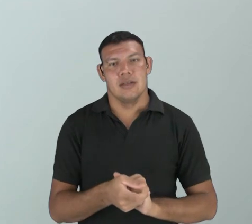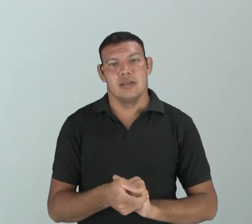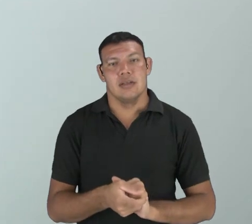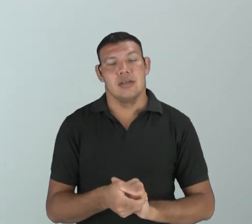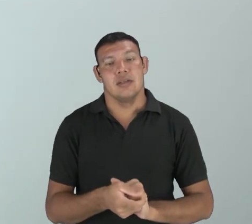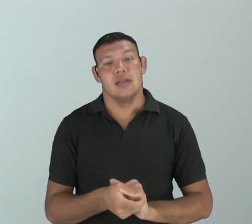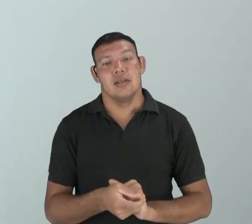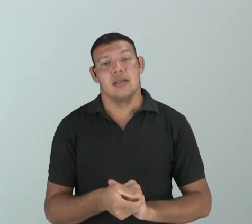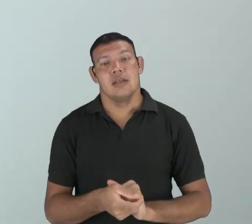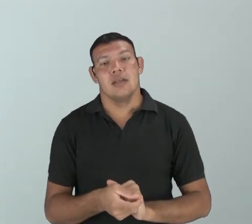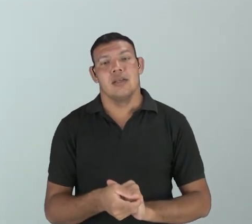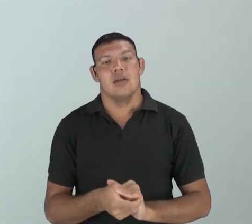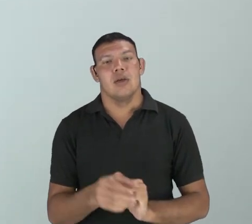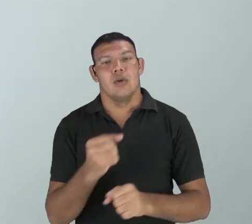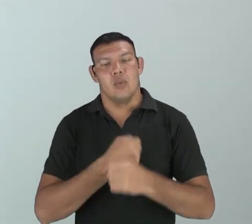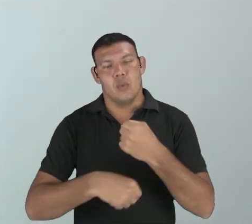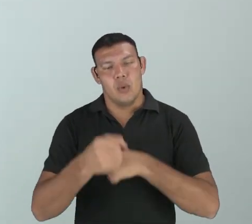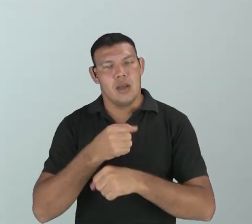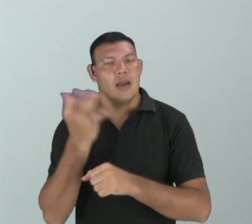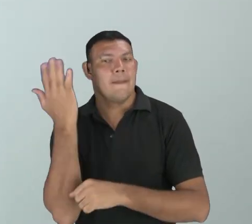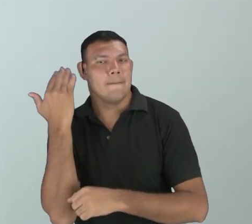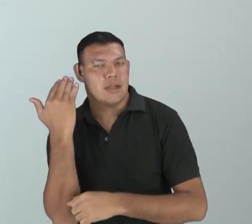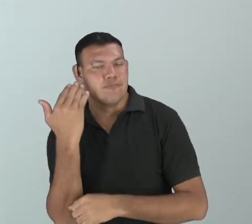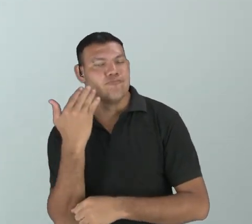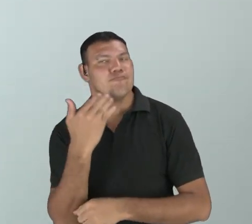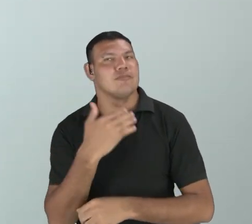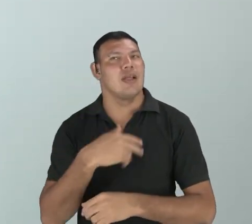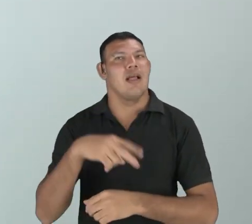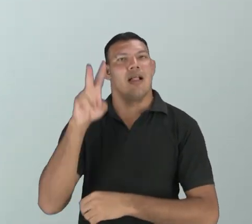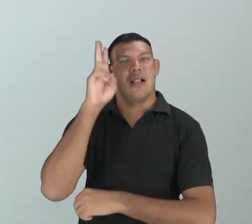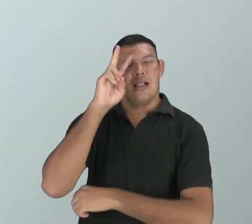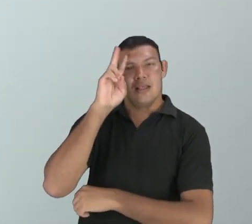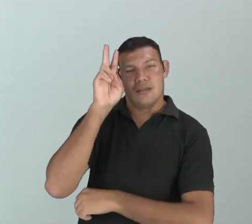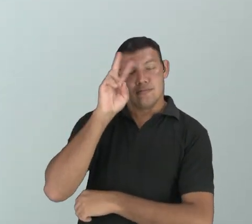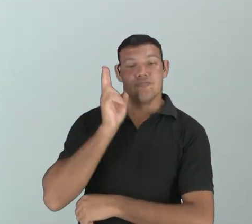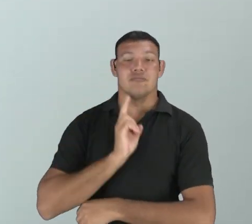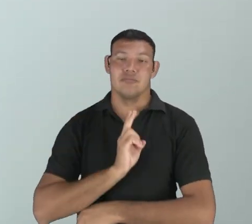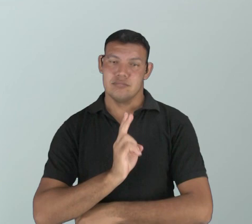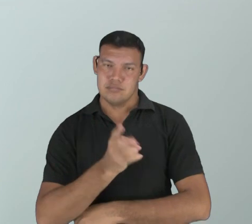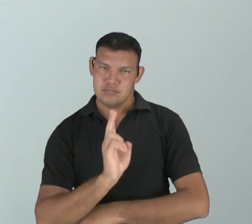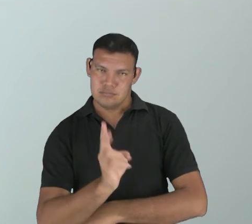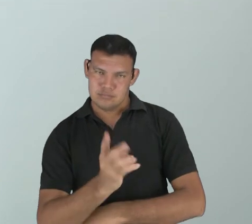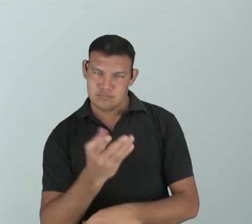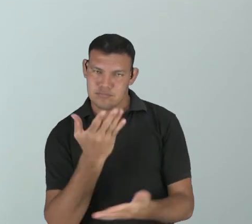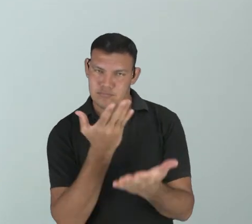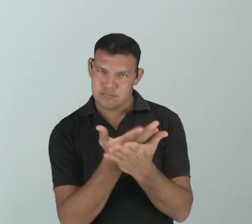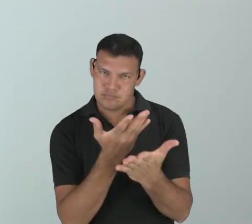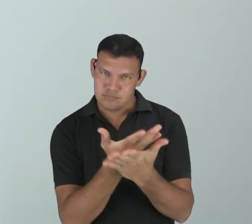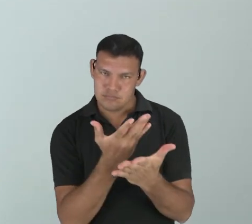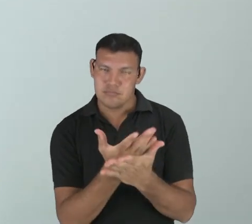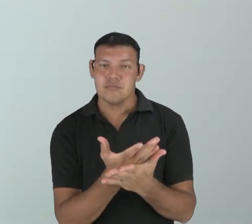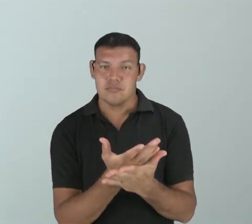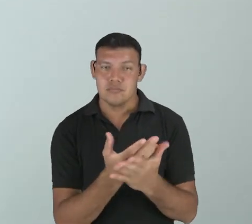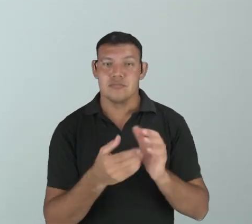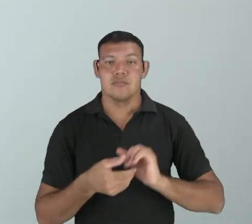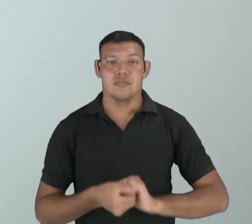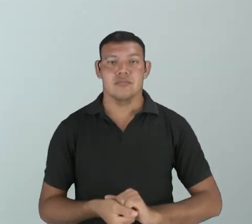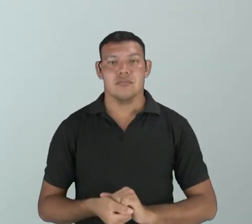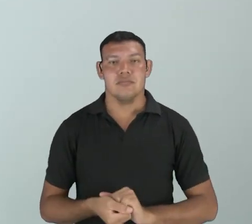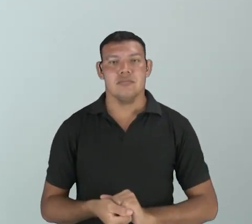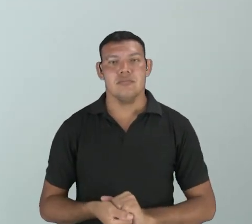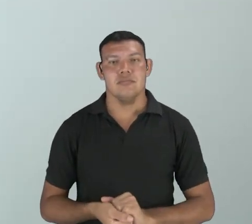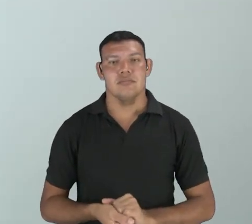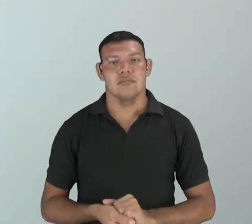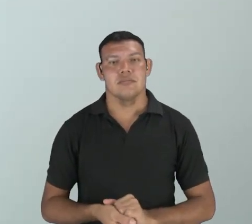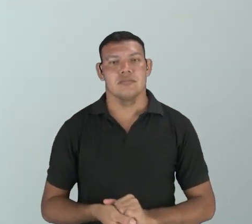anterior e conseguiu lembrar direitinho, que bom! Continue com a gente, né, nas nossas próximas aulas.